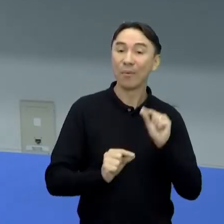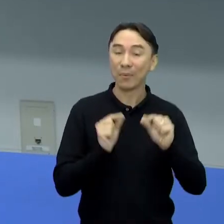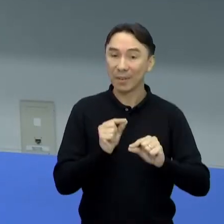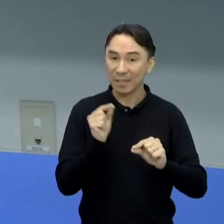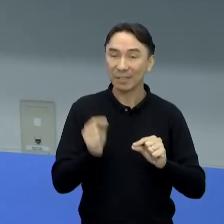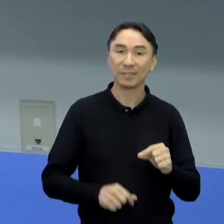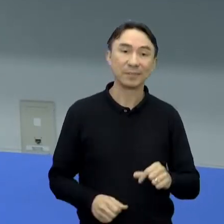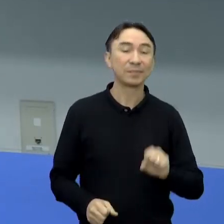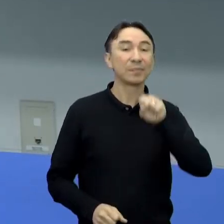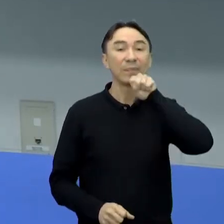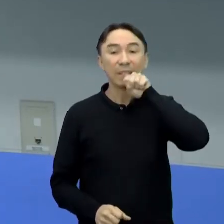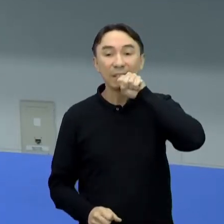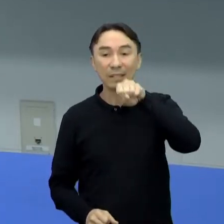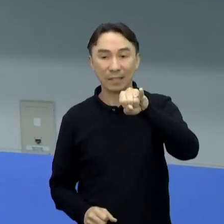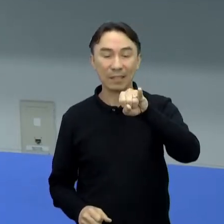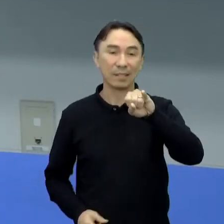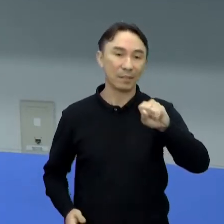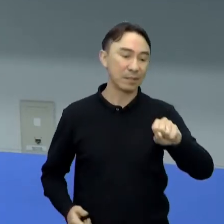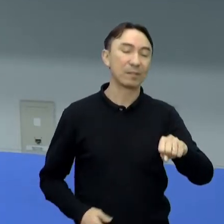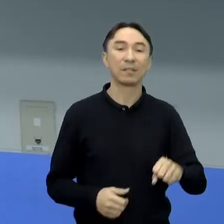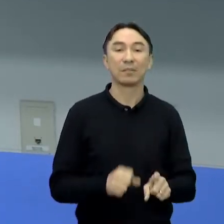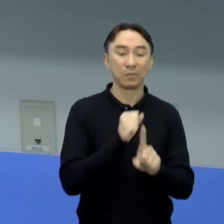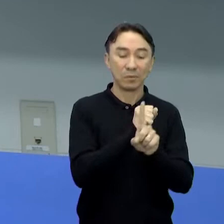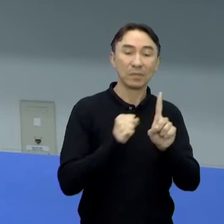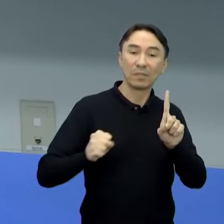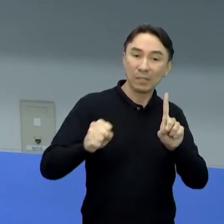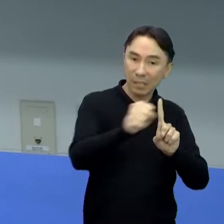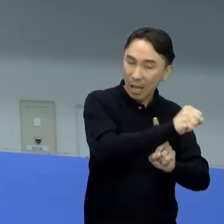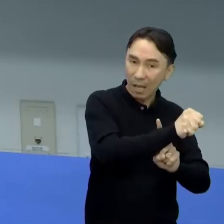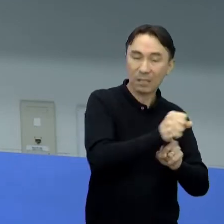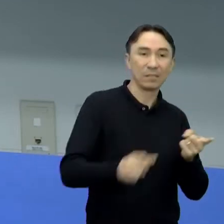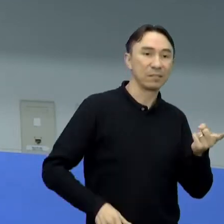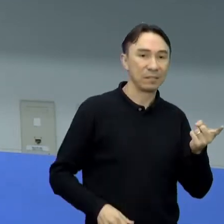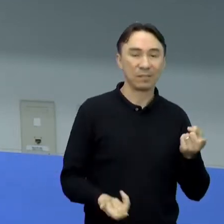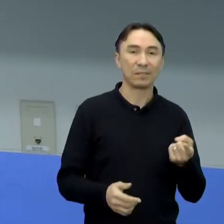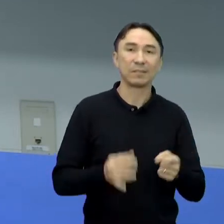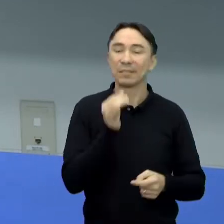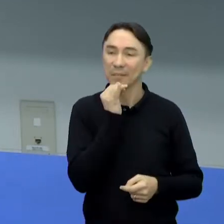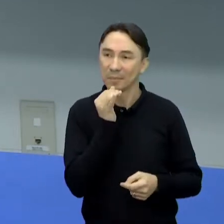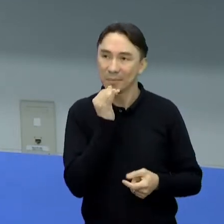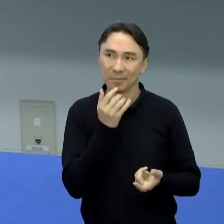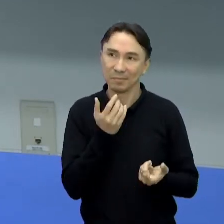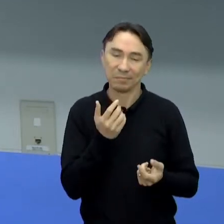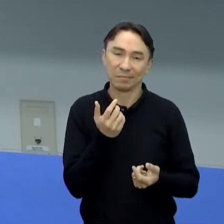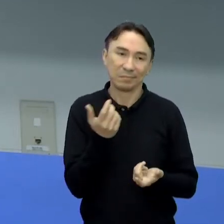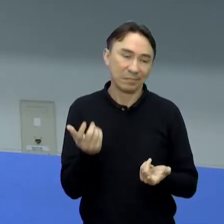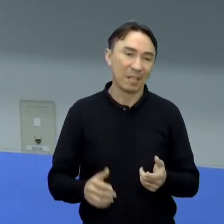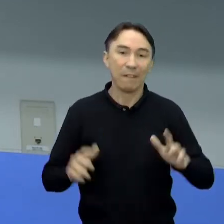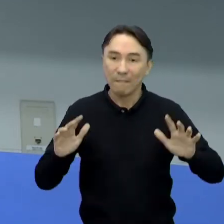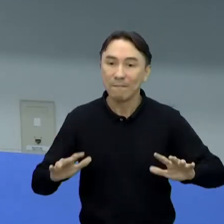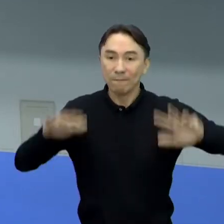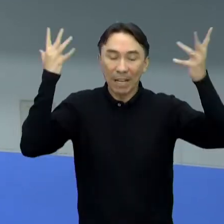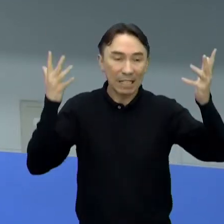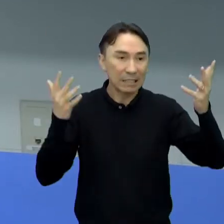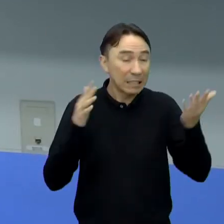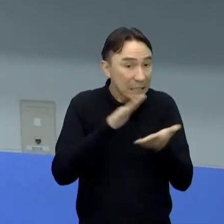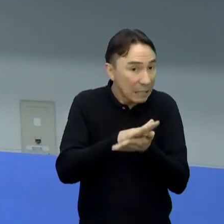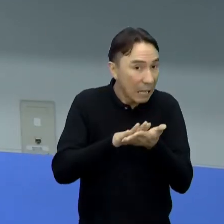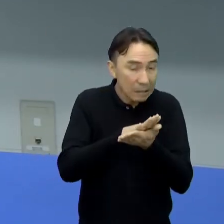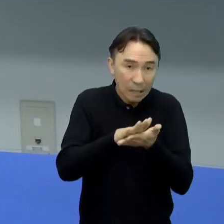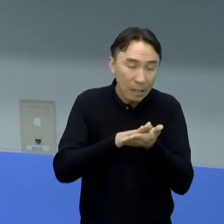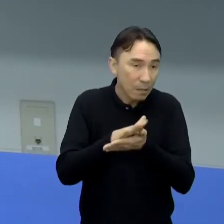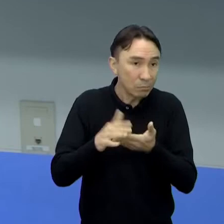momento de lazer coletivo, de festa pública, elas